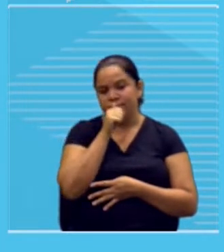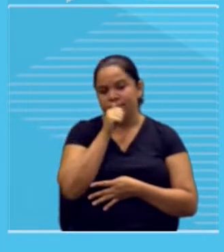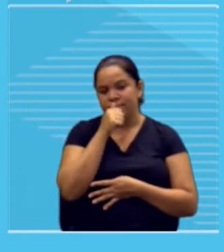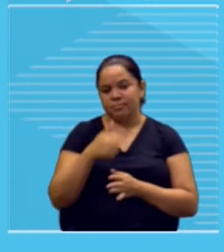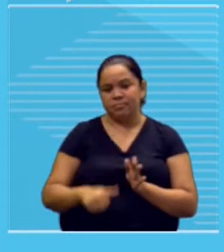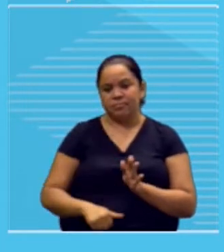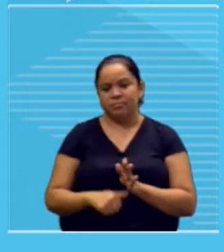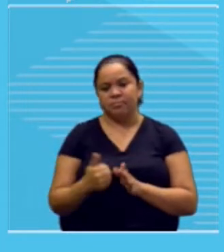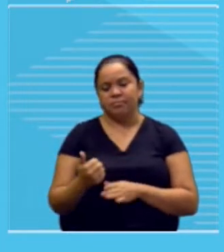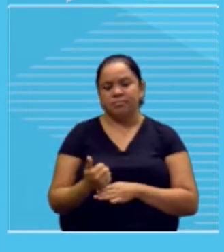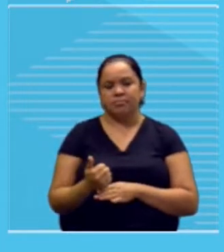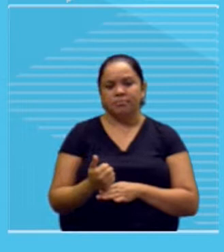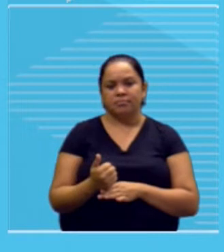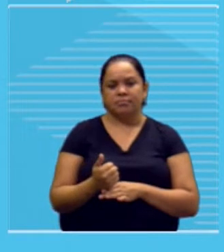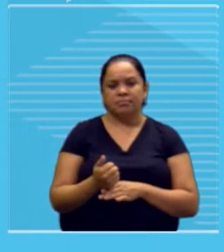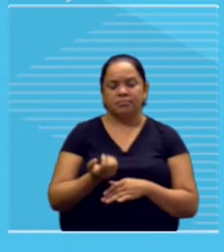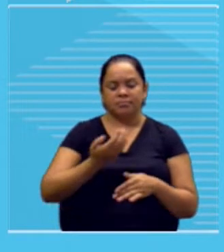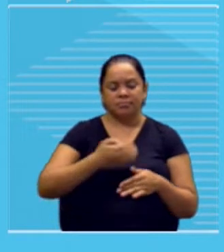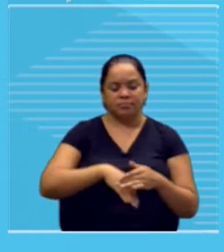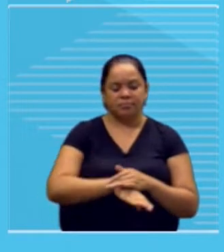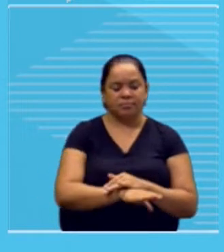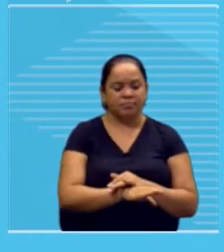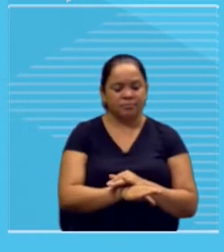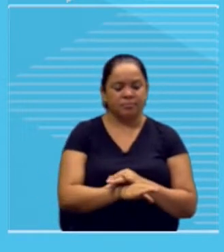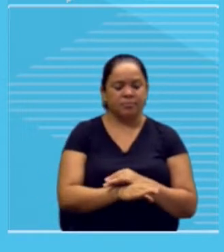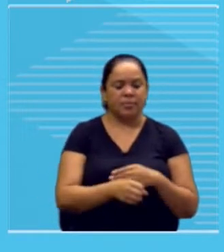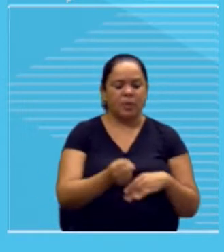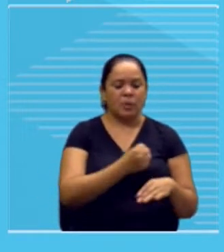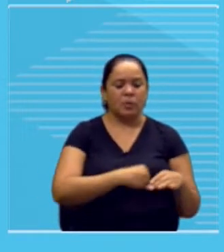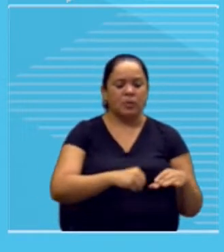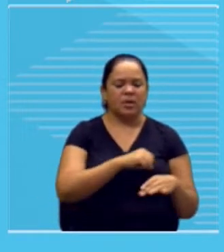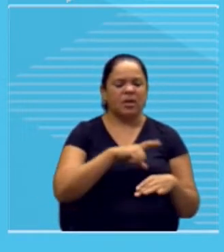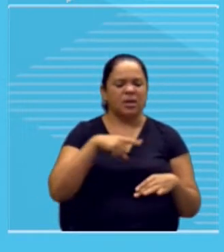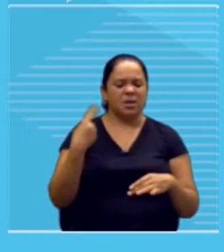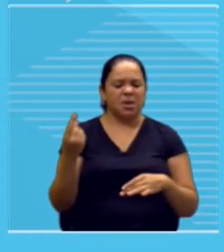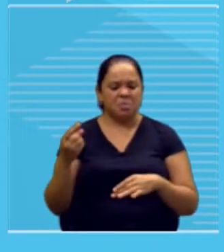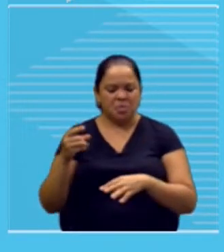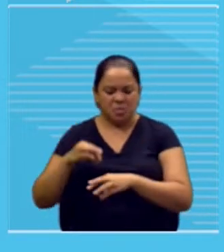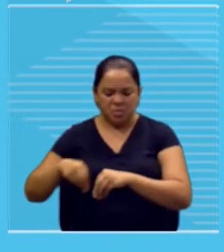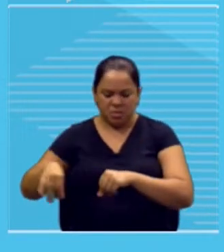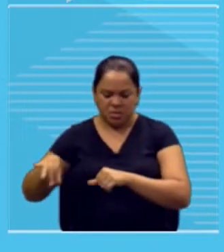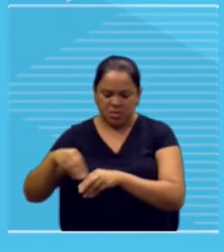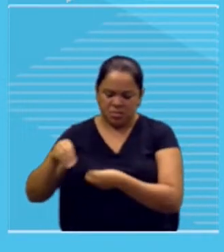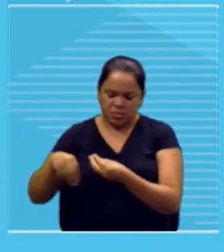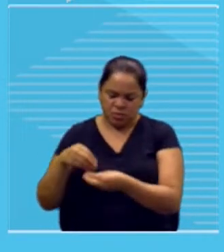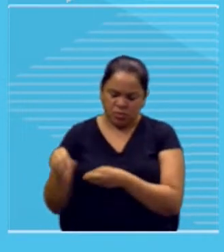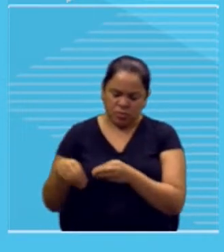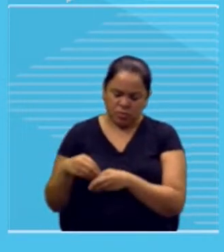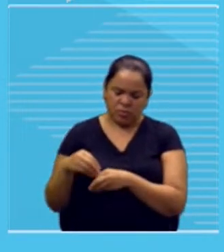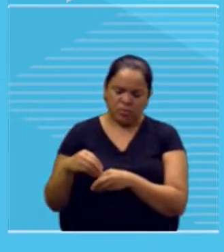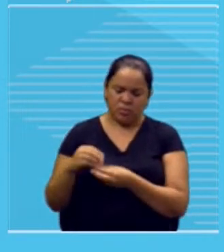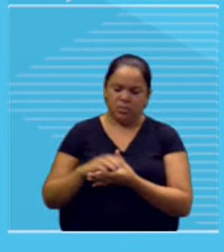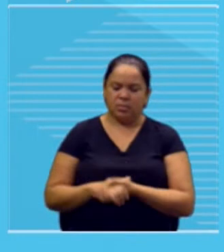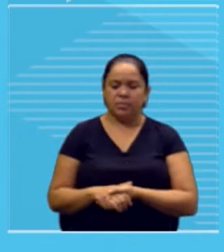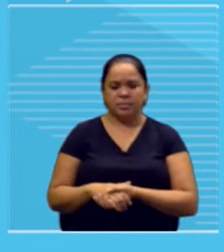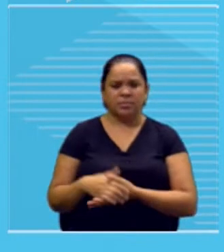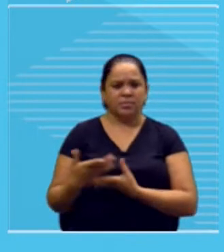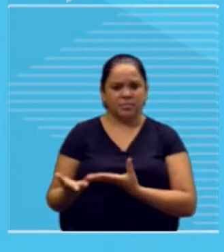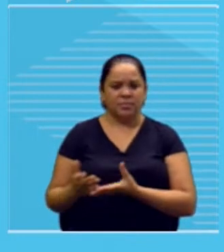para assar o frango depois é que você tempera você assa primeiro depois que corta pessoal